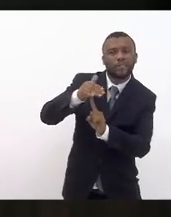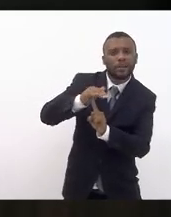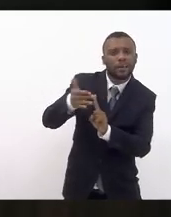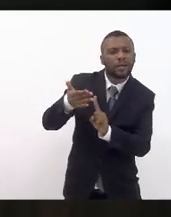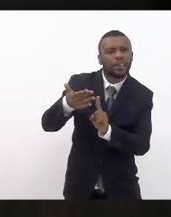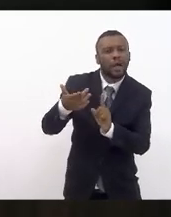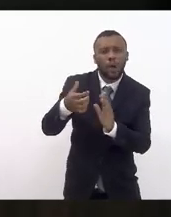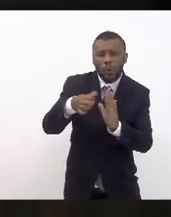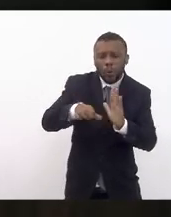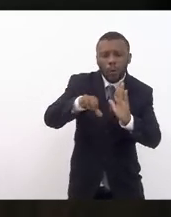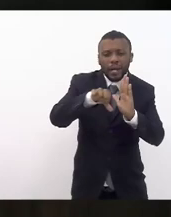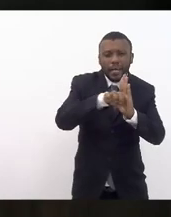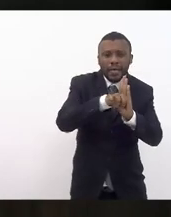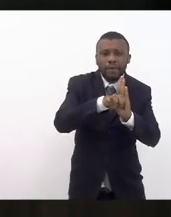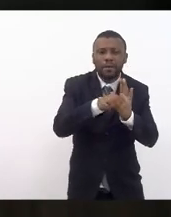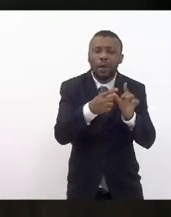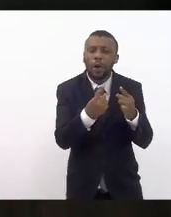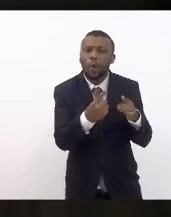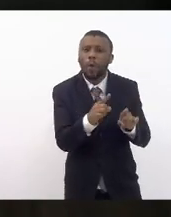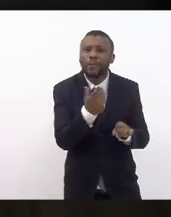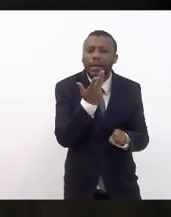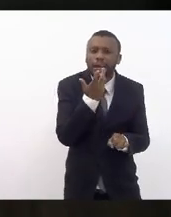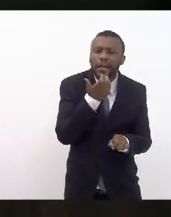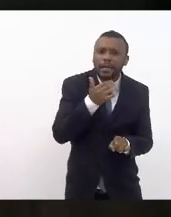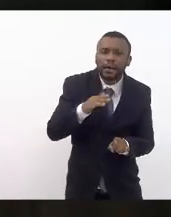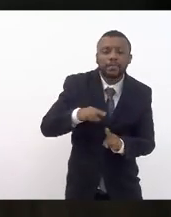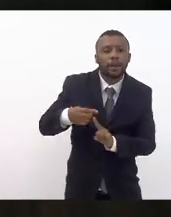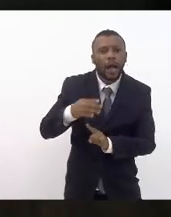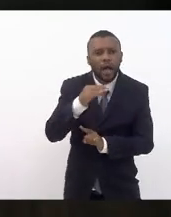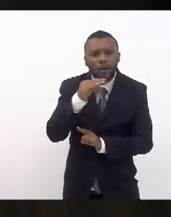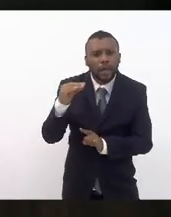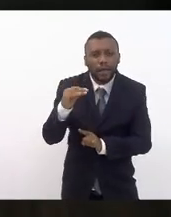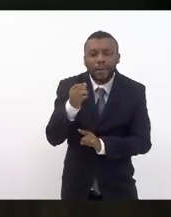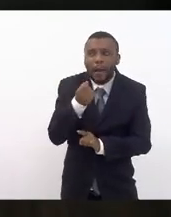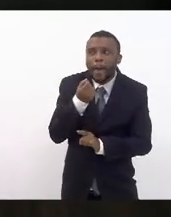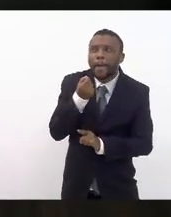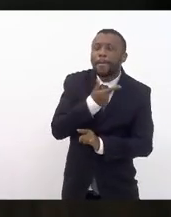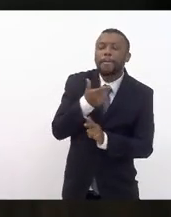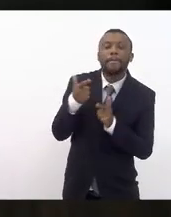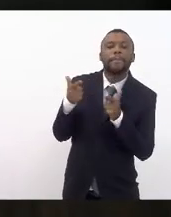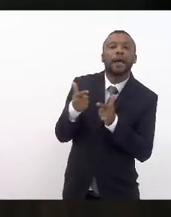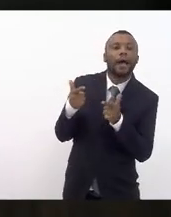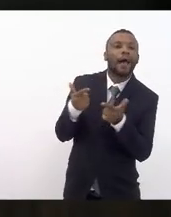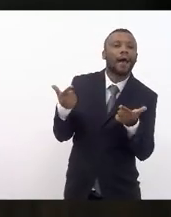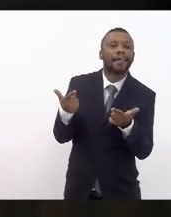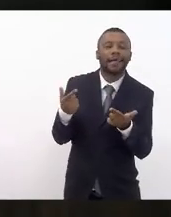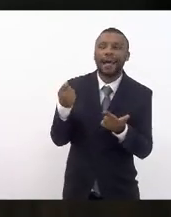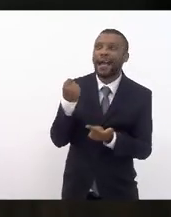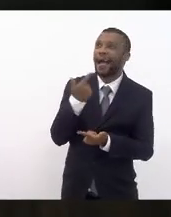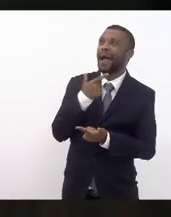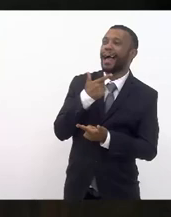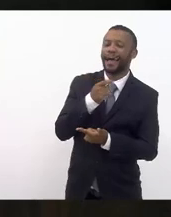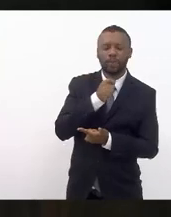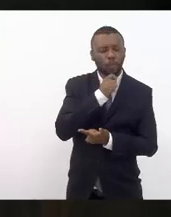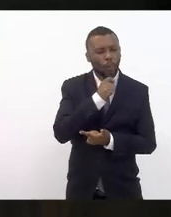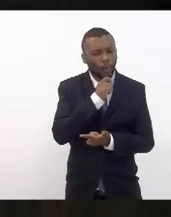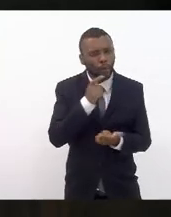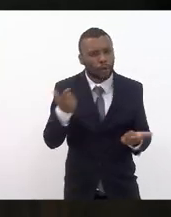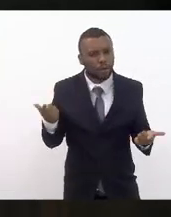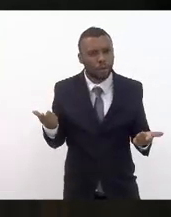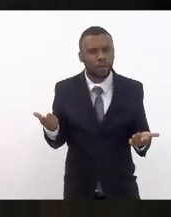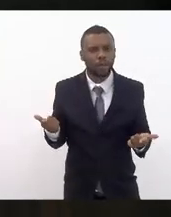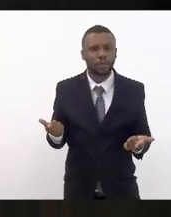com crime contra a crianças e adolescentes não se faz piada. Não há graça nenhuma em atos